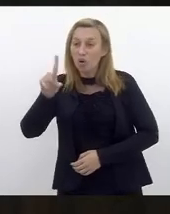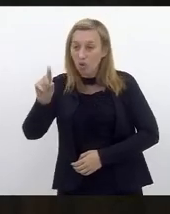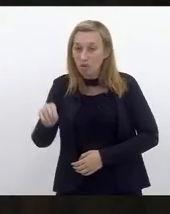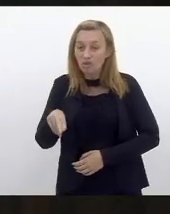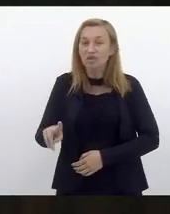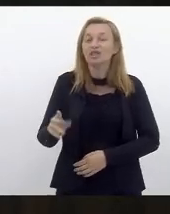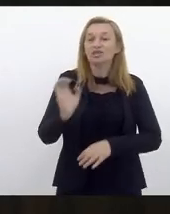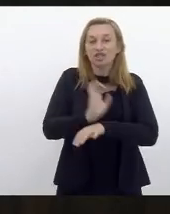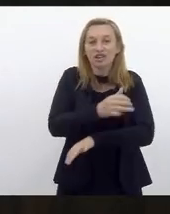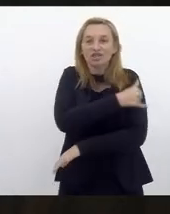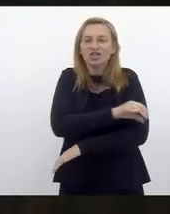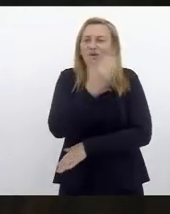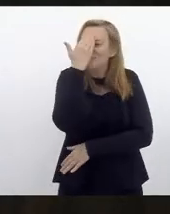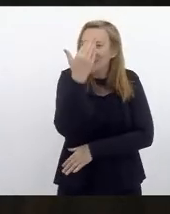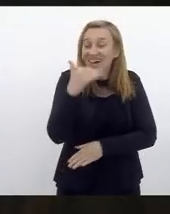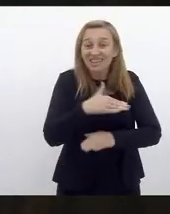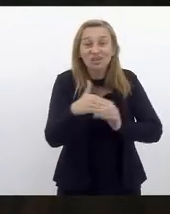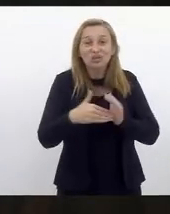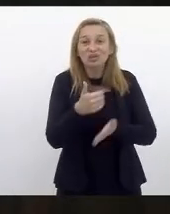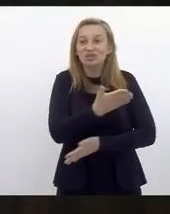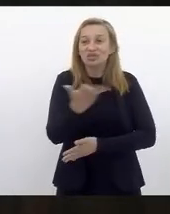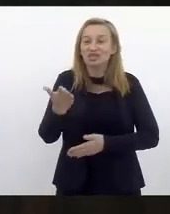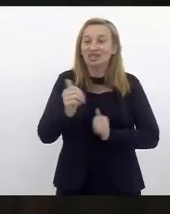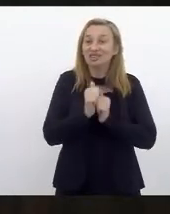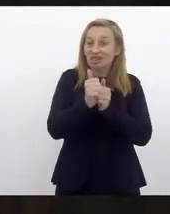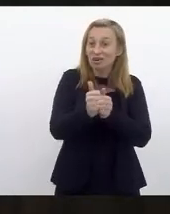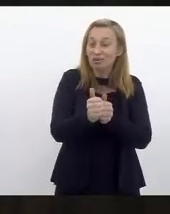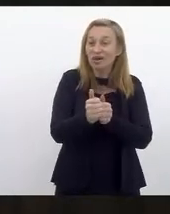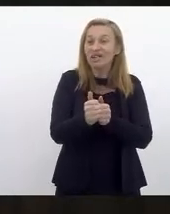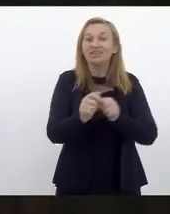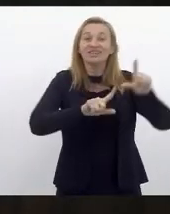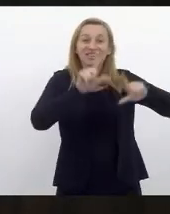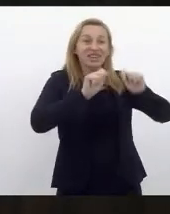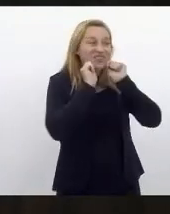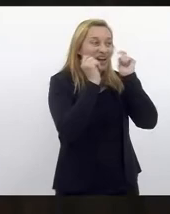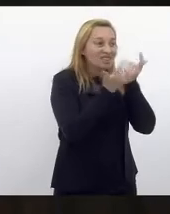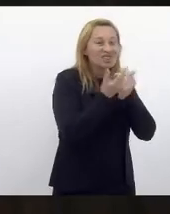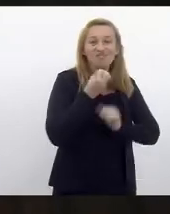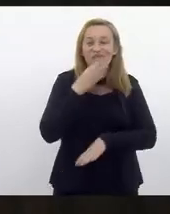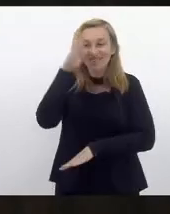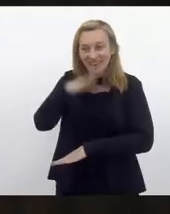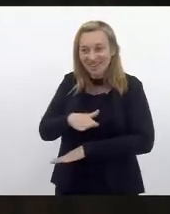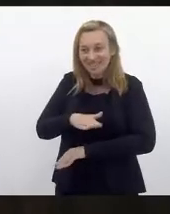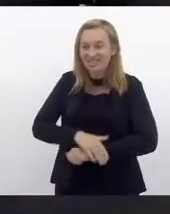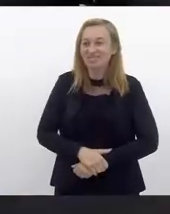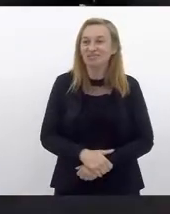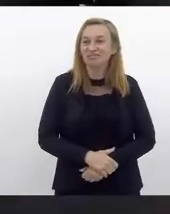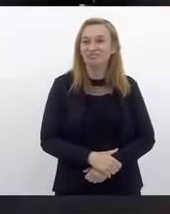de Janeiro. Muito obrigada a todas e todos que nos acompanharam pela TV Alerj. Boa tarde.